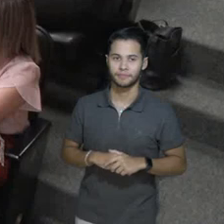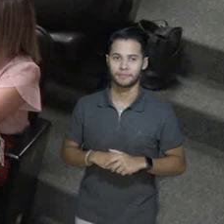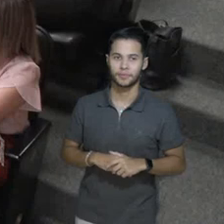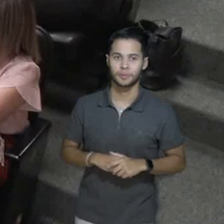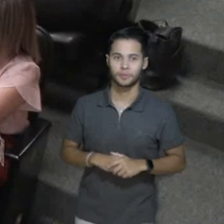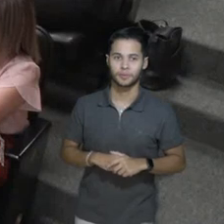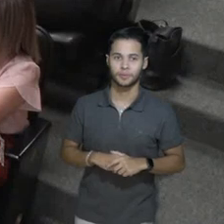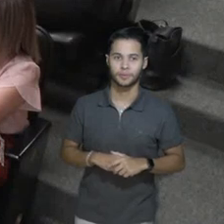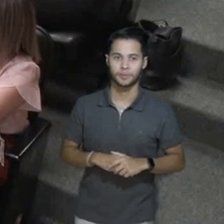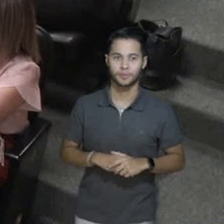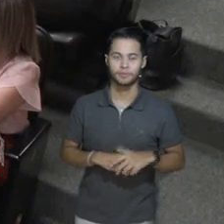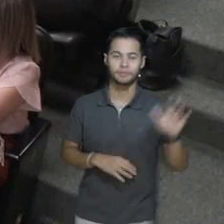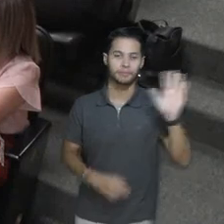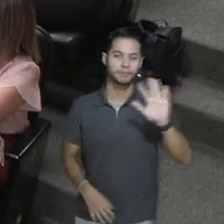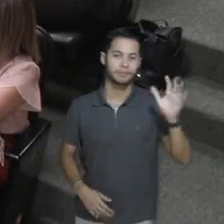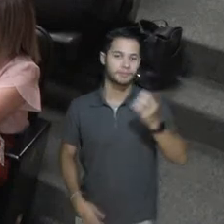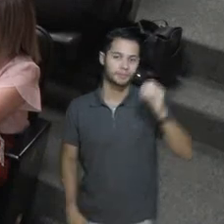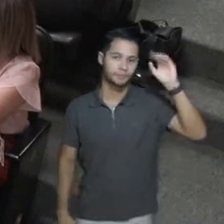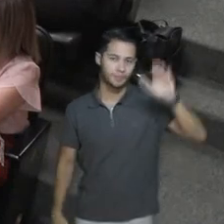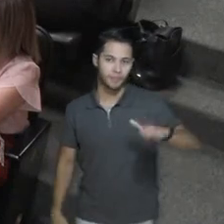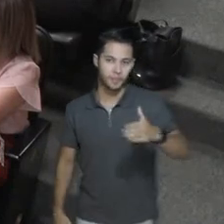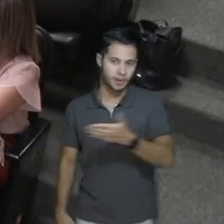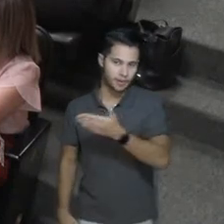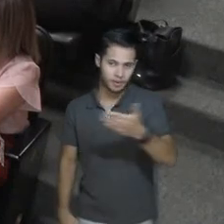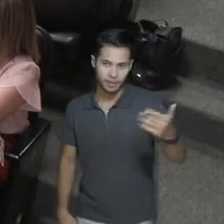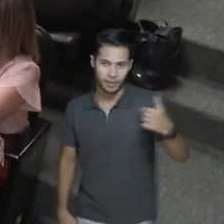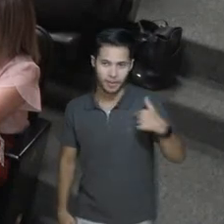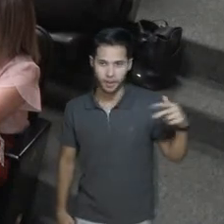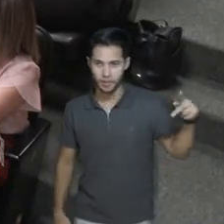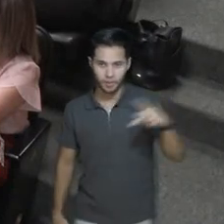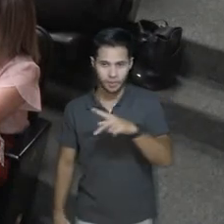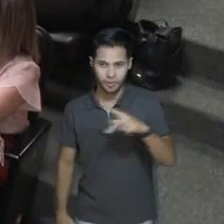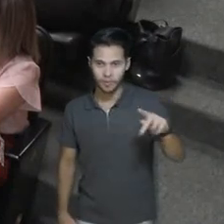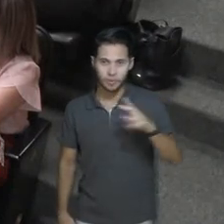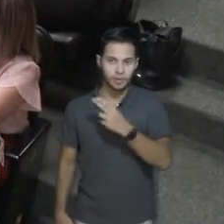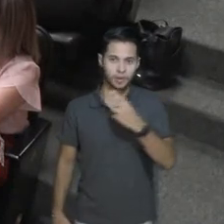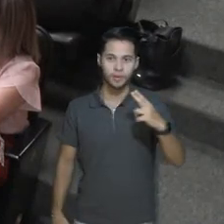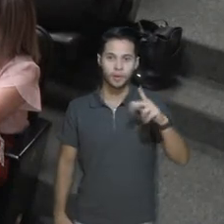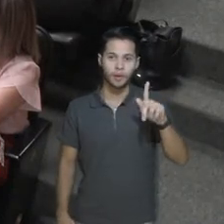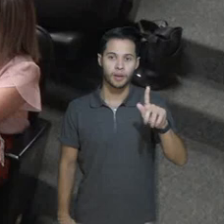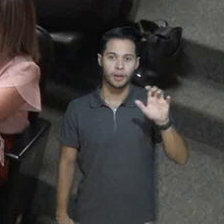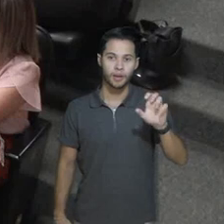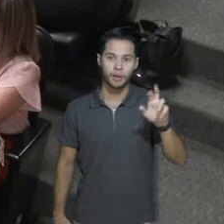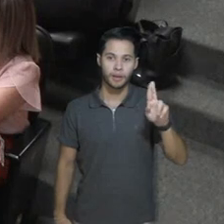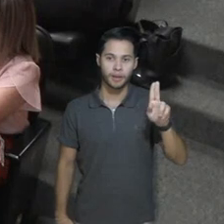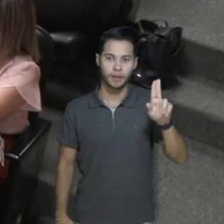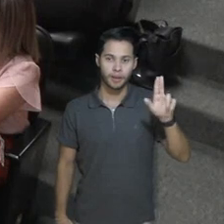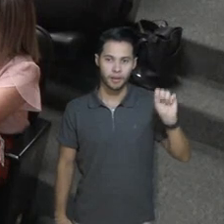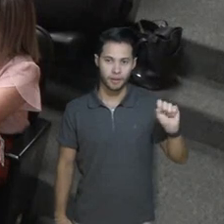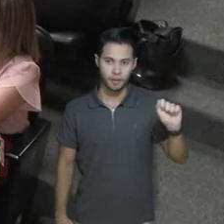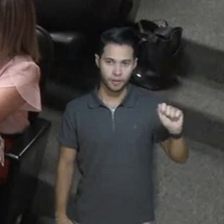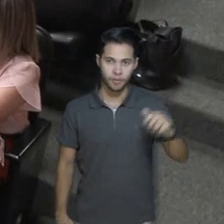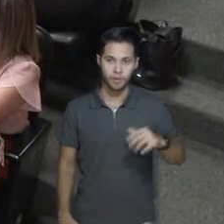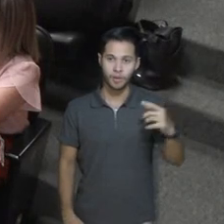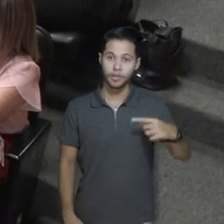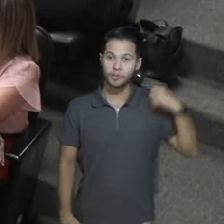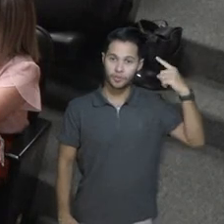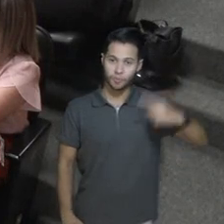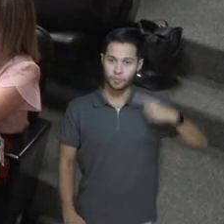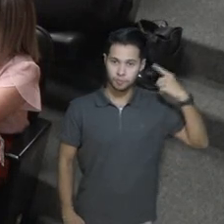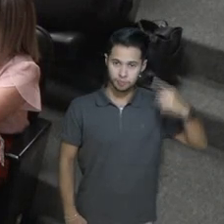tubarão Boa tarde a todos eu sou a professora Gerusa diretora adjunta do colégio Deon de